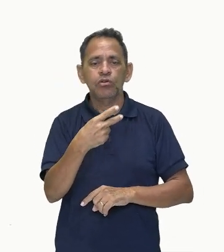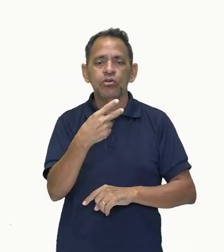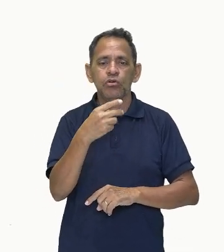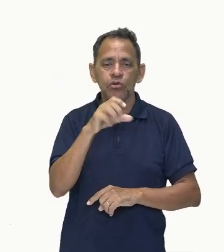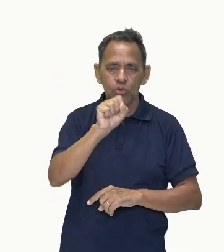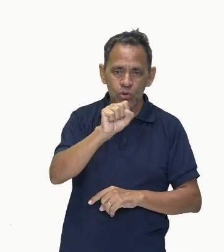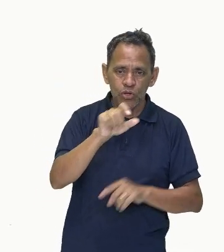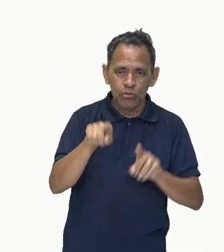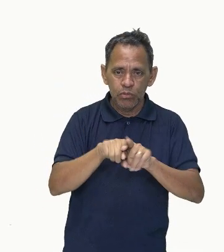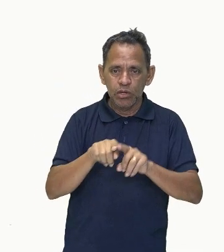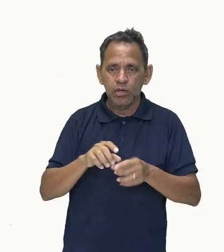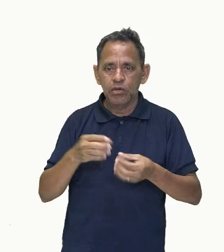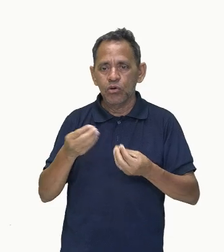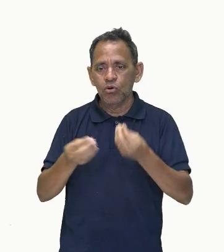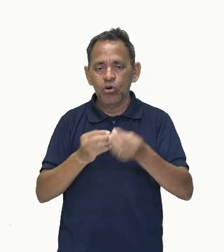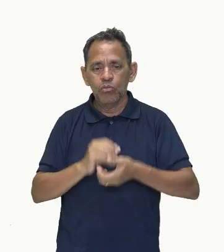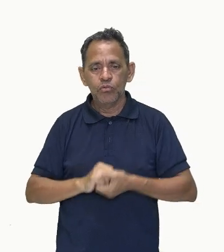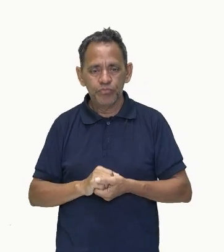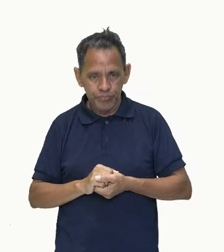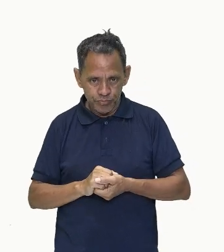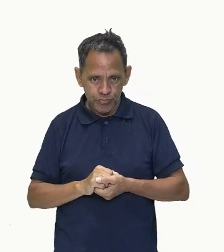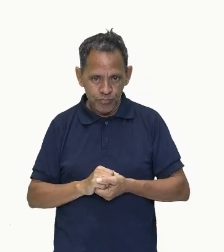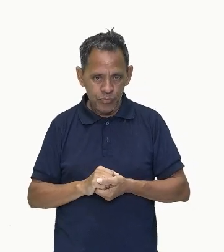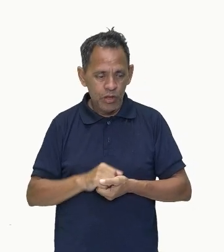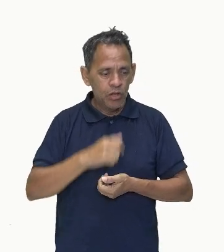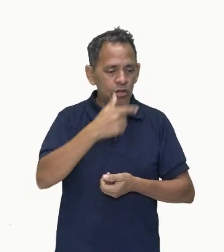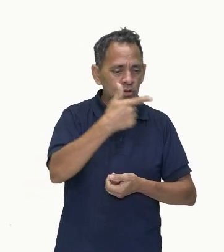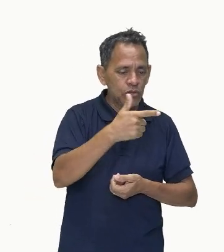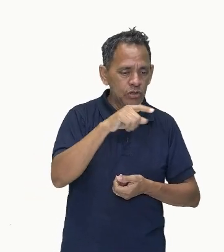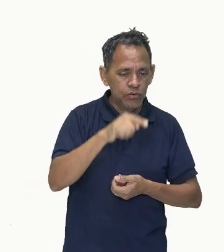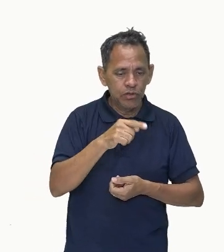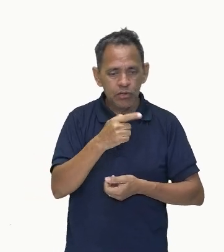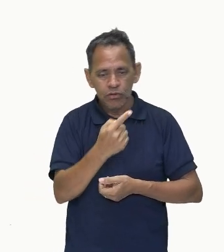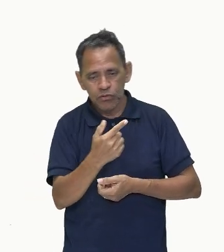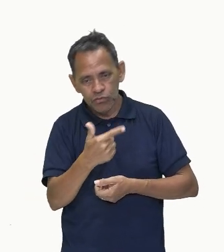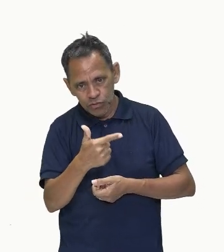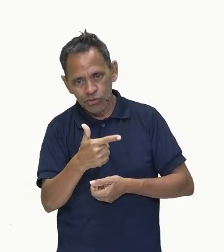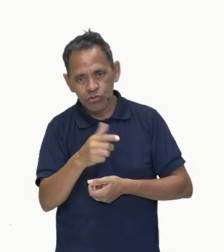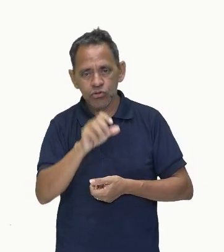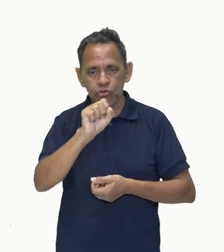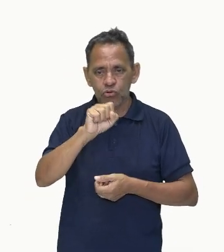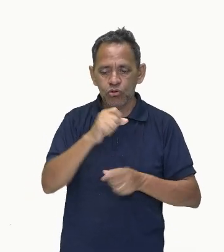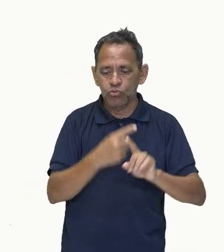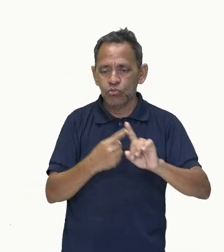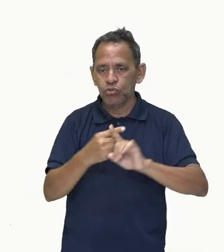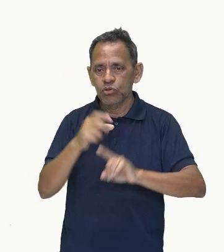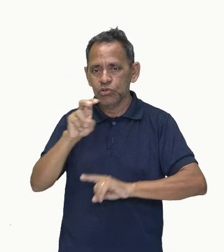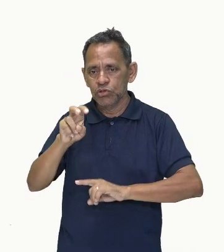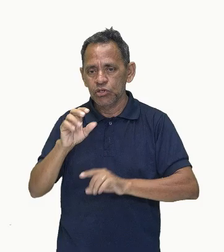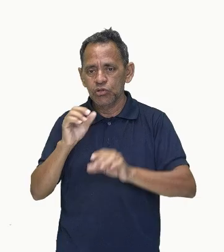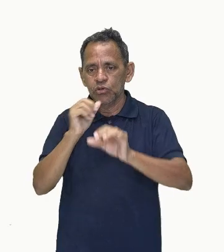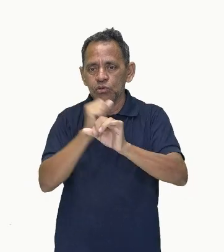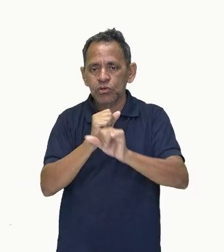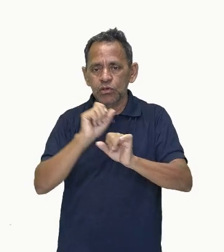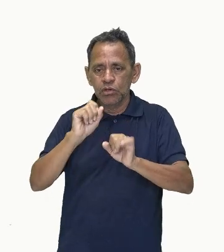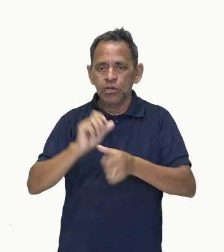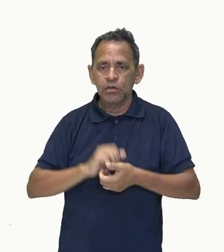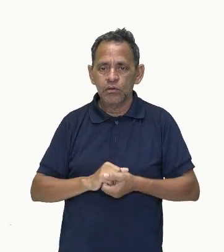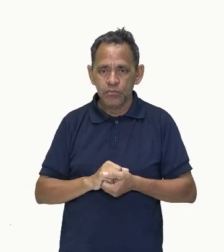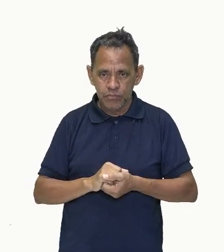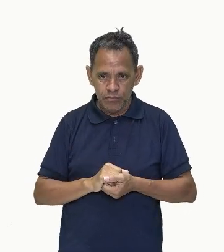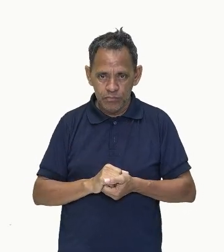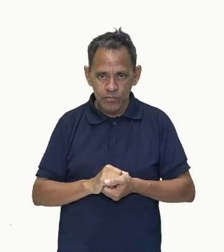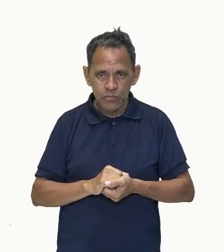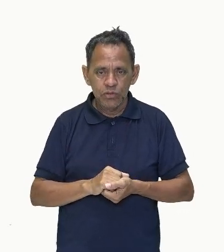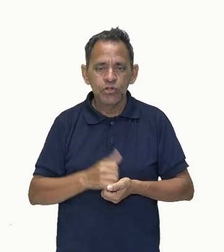basta multiplicar por 5, tá bom? Basta multiplicar por 5. Então, o resultado de